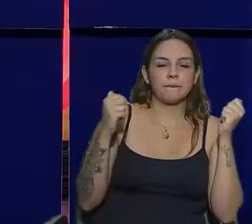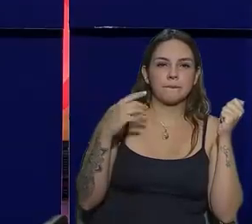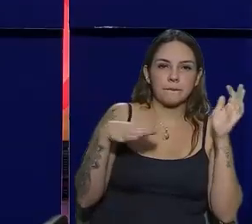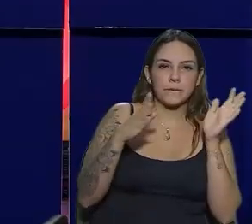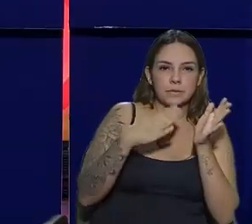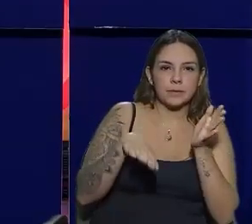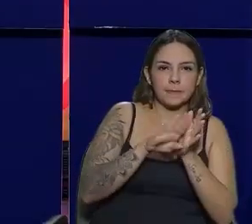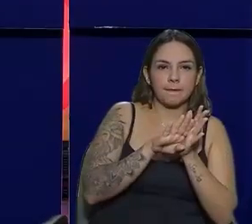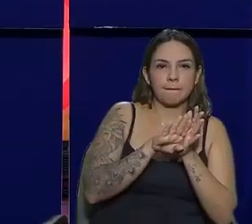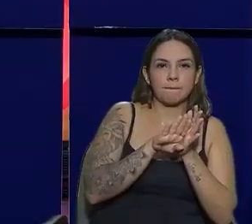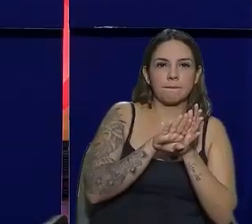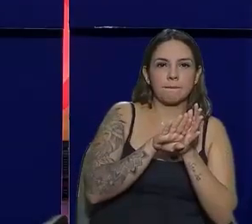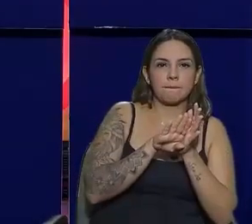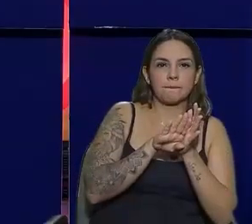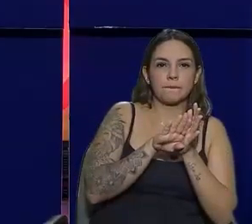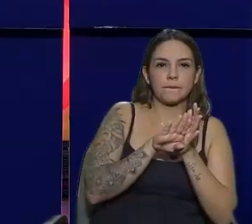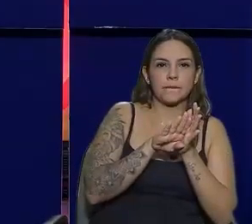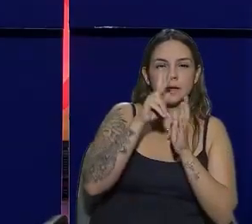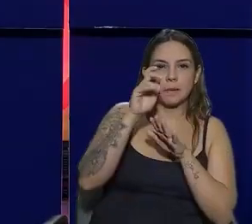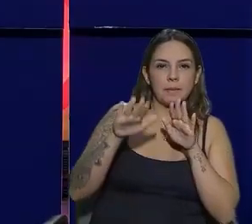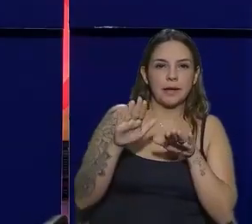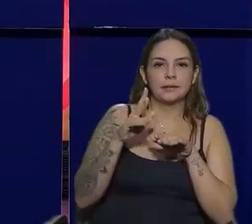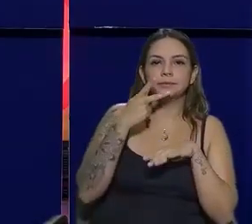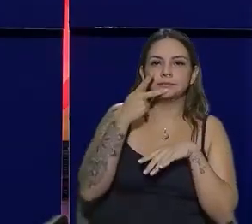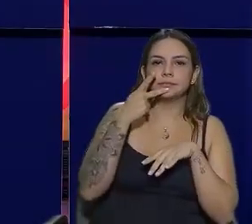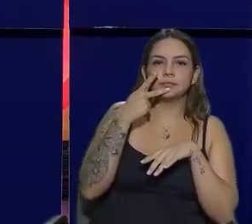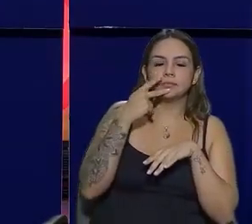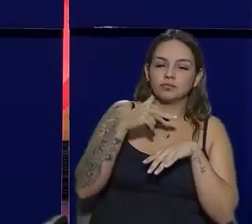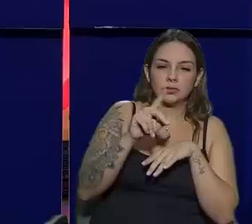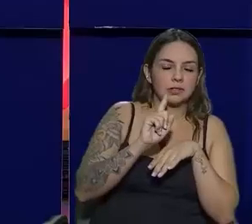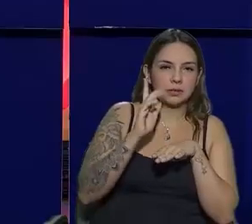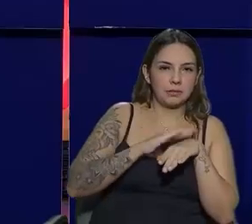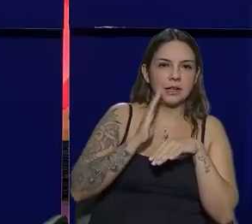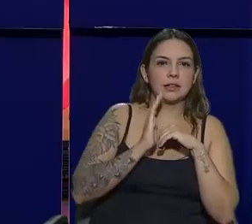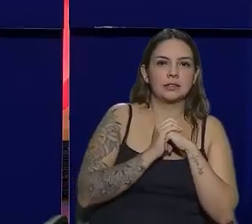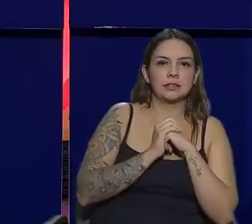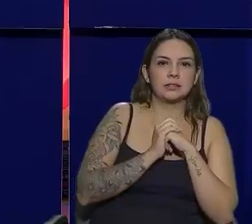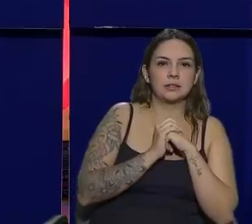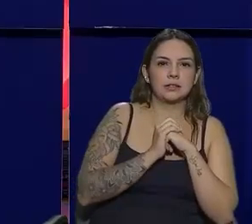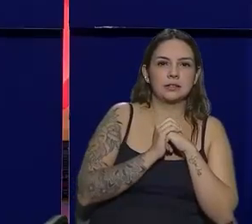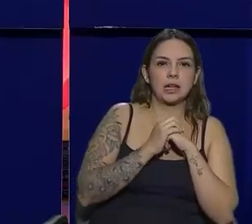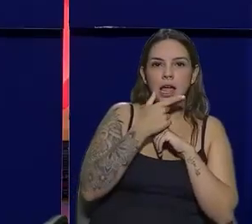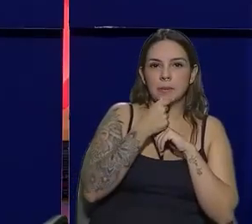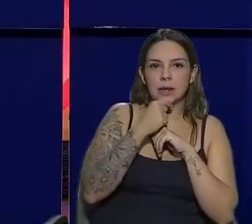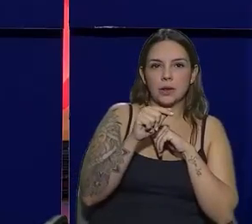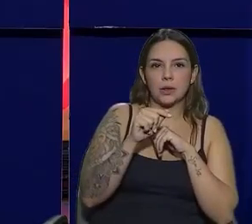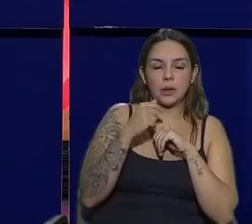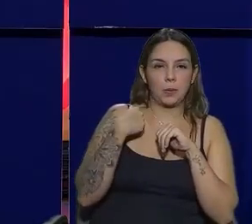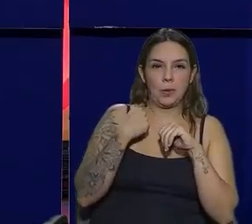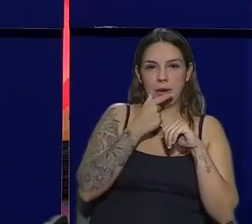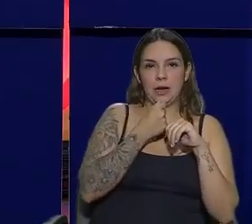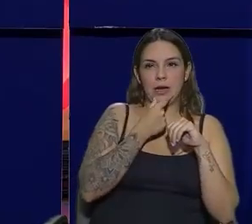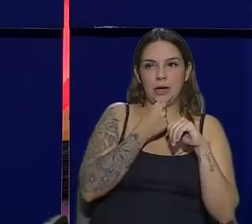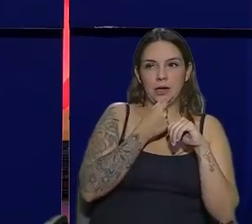vai chegando, né, ao final desse corpo, aos pés, ela vai dizer, ele não caminhará mais. Esse menino, o meu